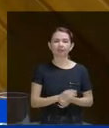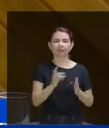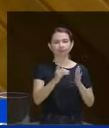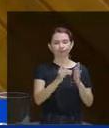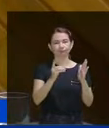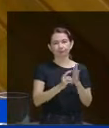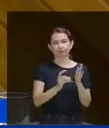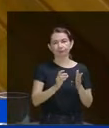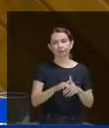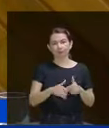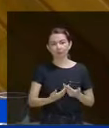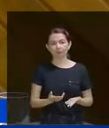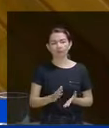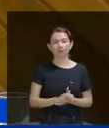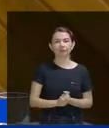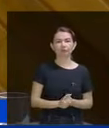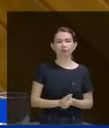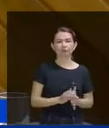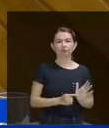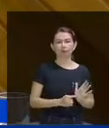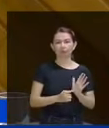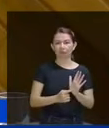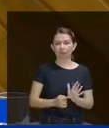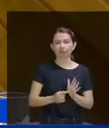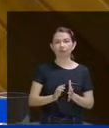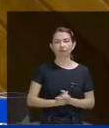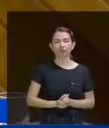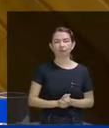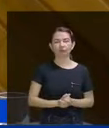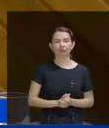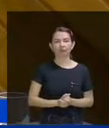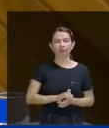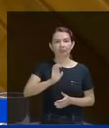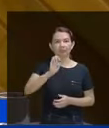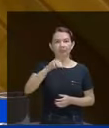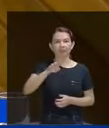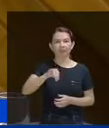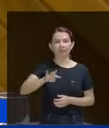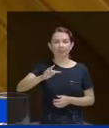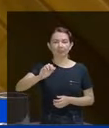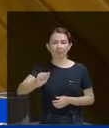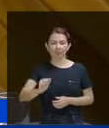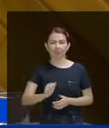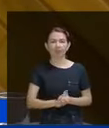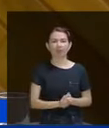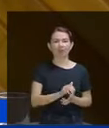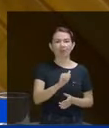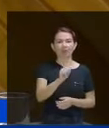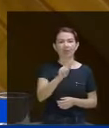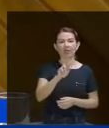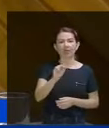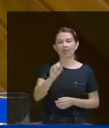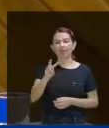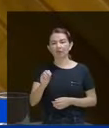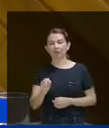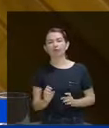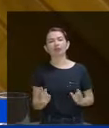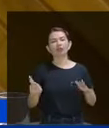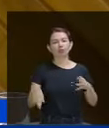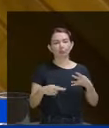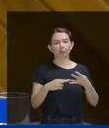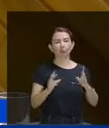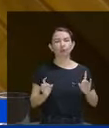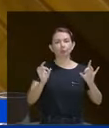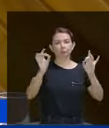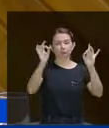condenatório. Por oportuno, eu trago à colação uma ementa do agravo regimental em recurso especial eleitoral,